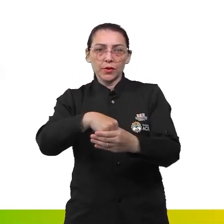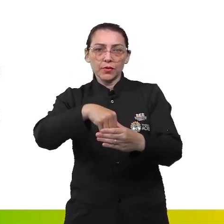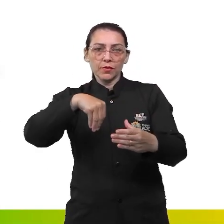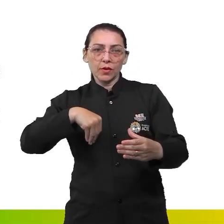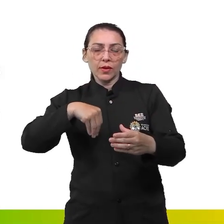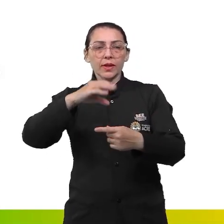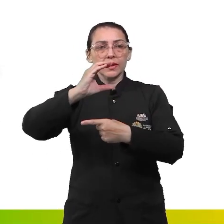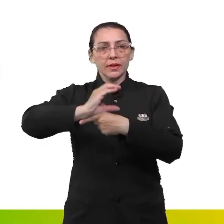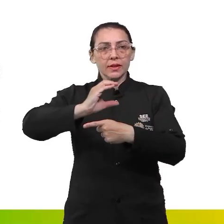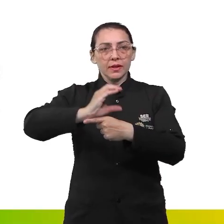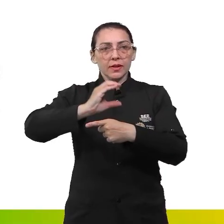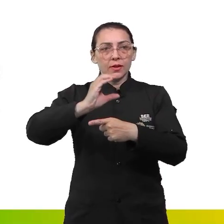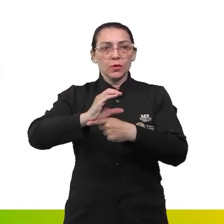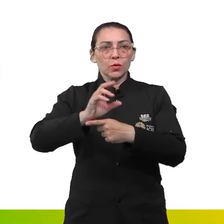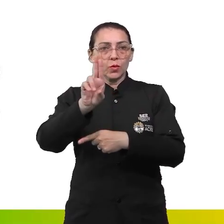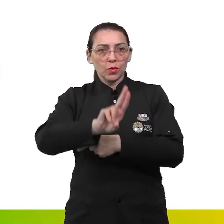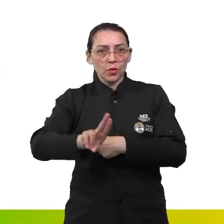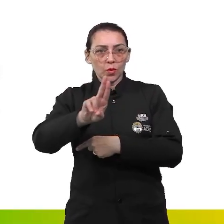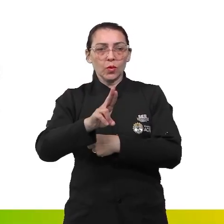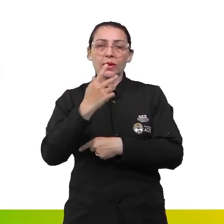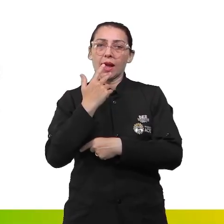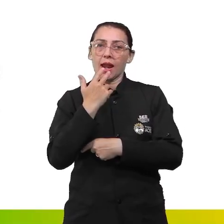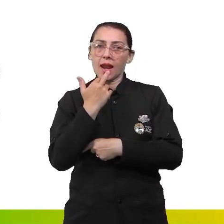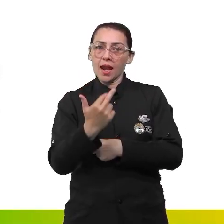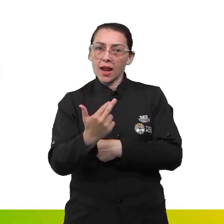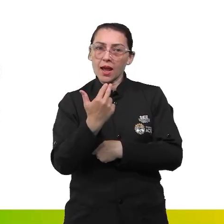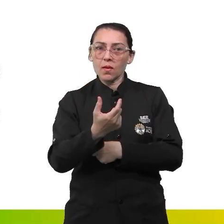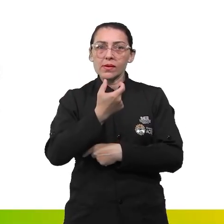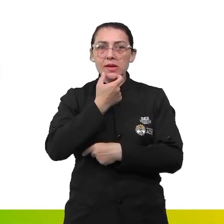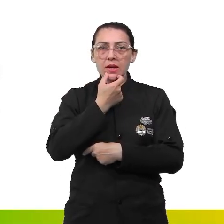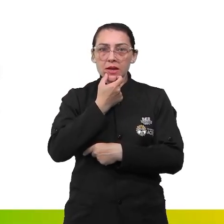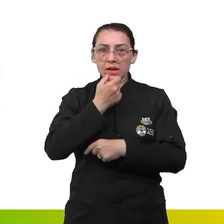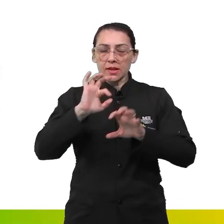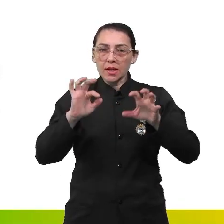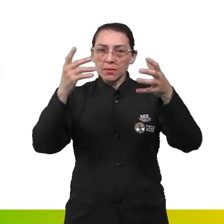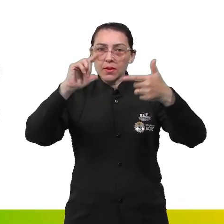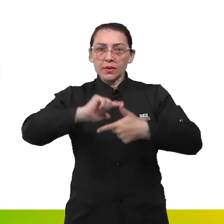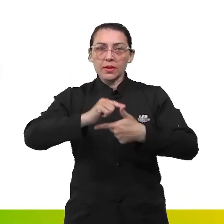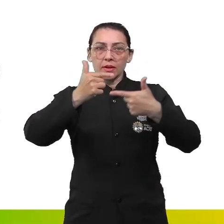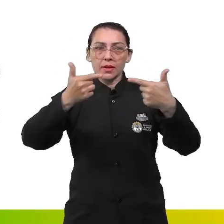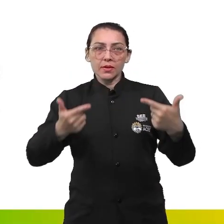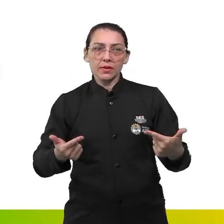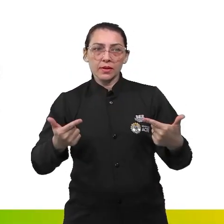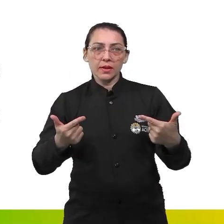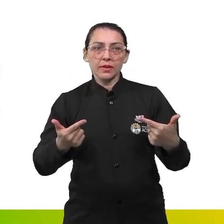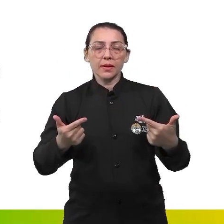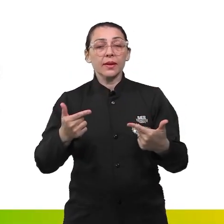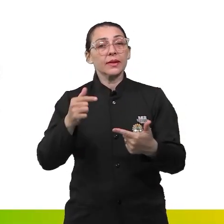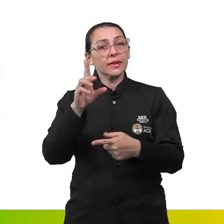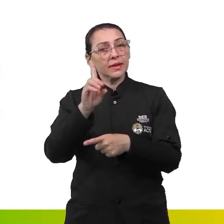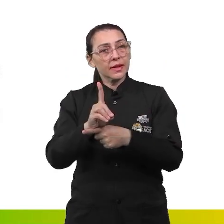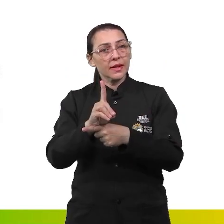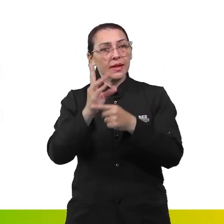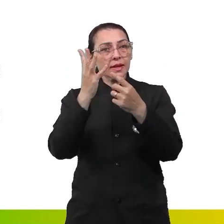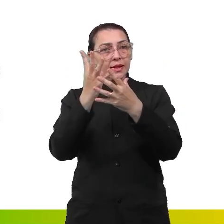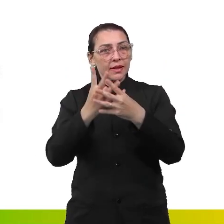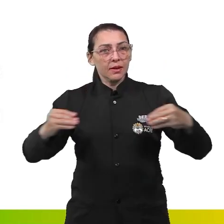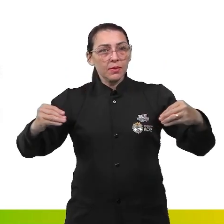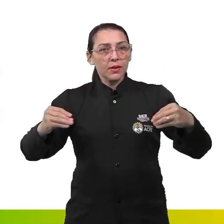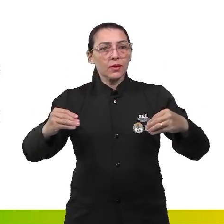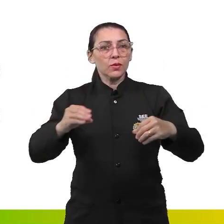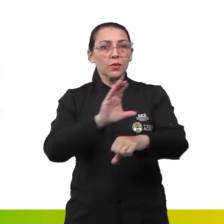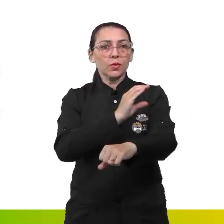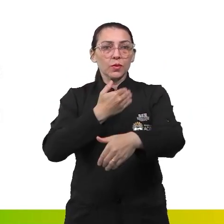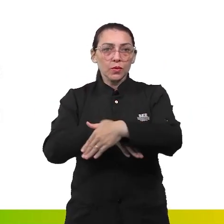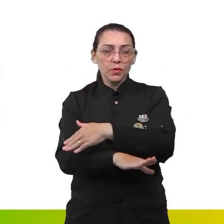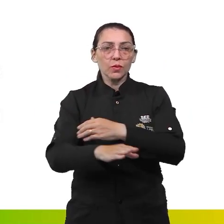externas. C, no uso predominante da língua inglesa em celebrações tradicionais. D, no